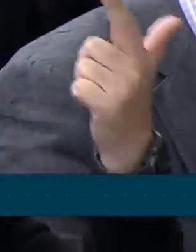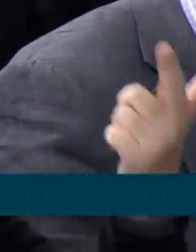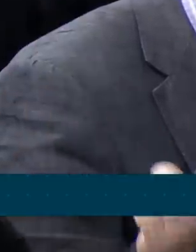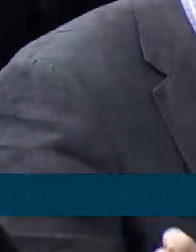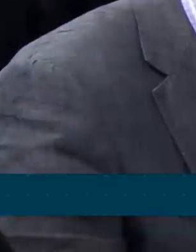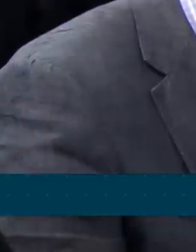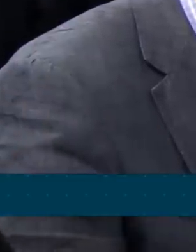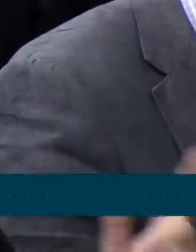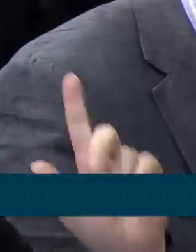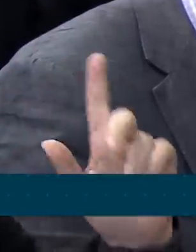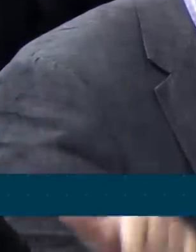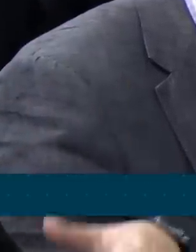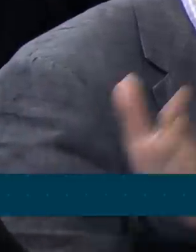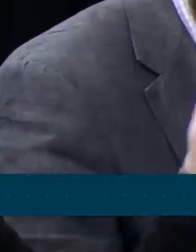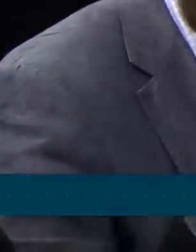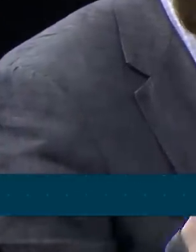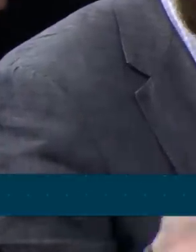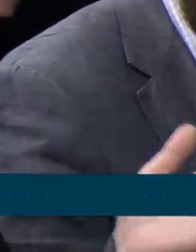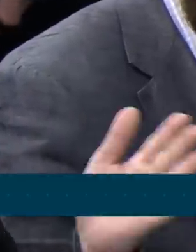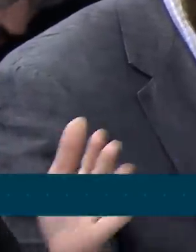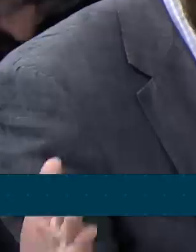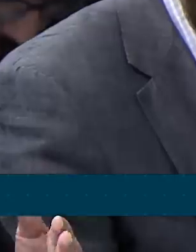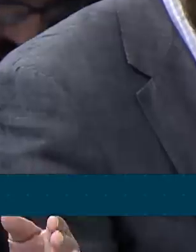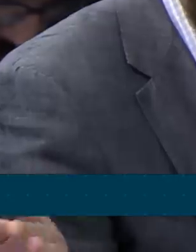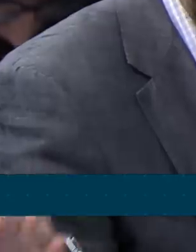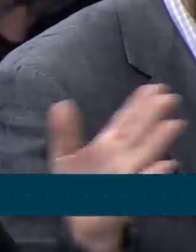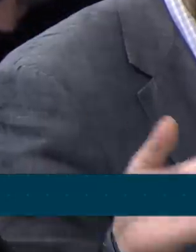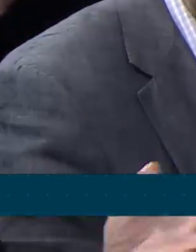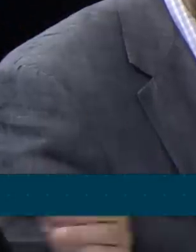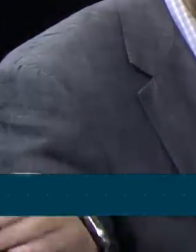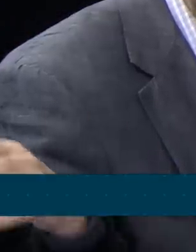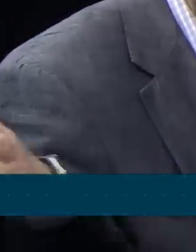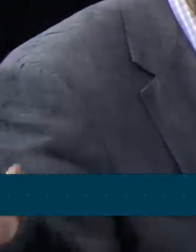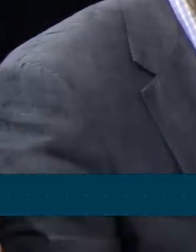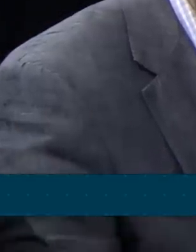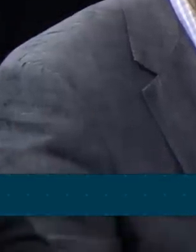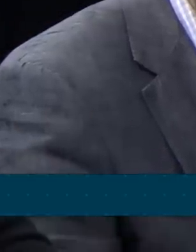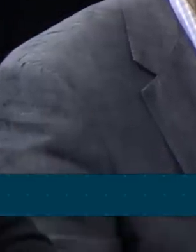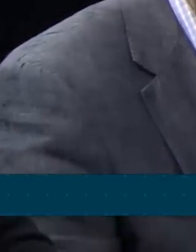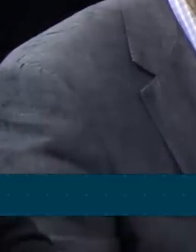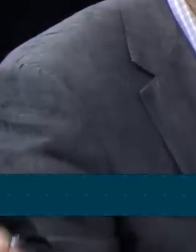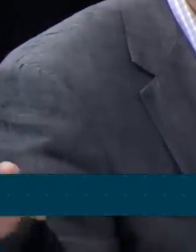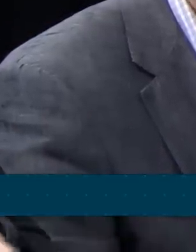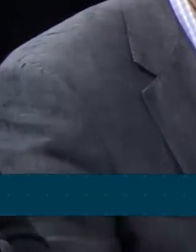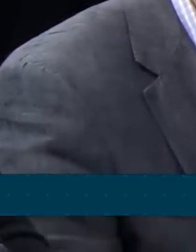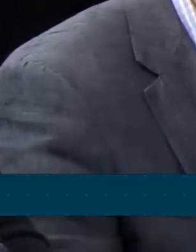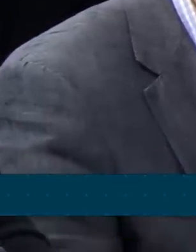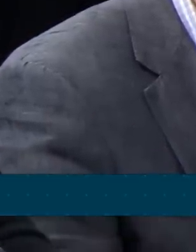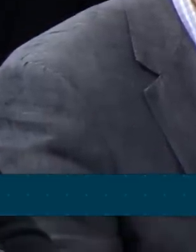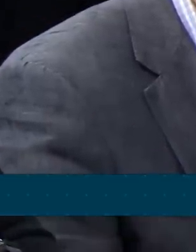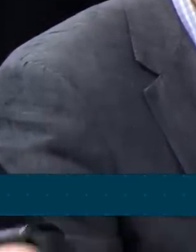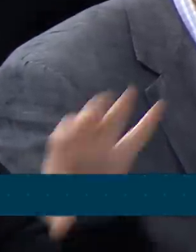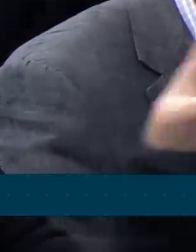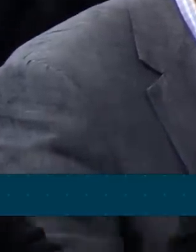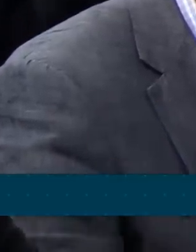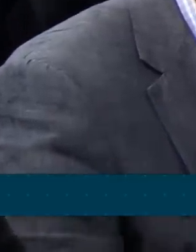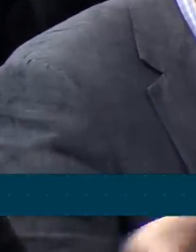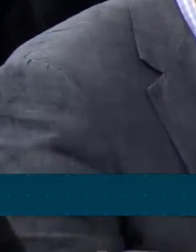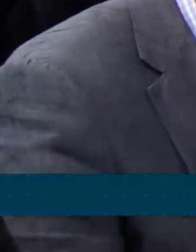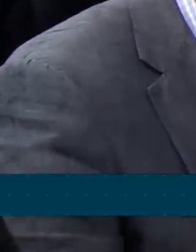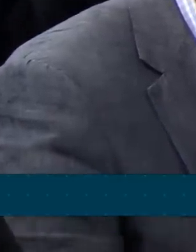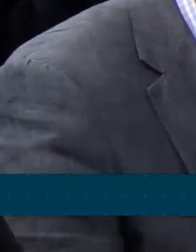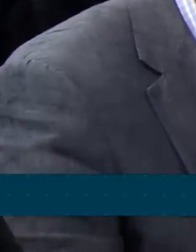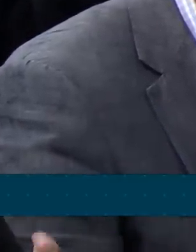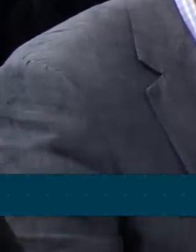não tenha ocorrido e sim que ele correu ao longo do tempo não foi não aconteceu todo o governo do presidente posicionar ele vem